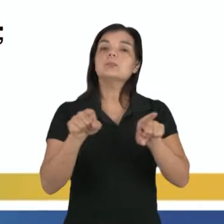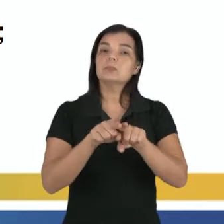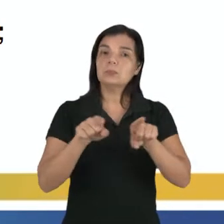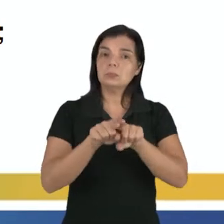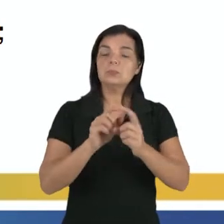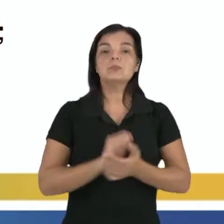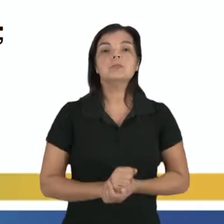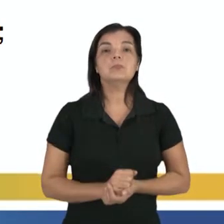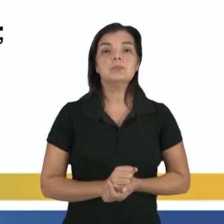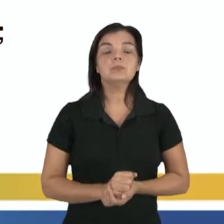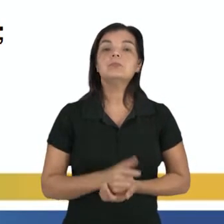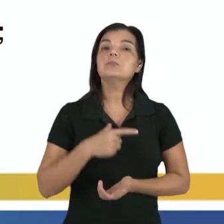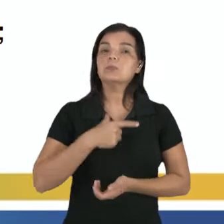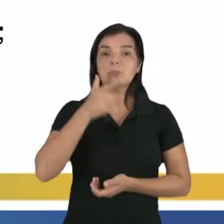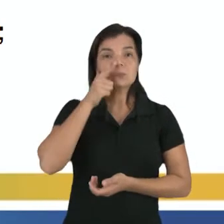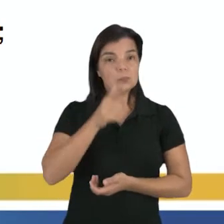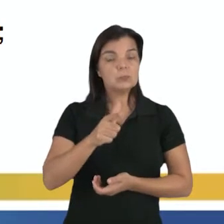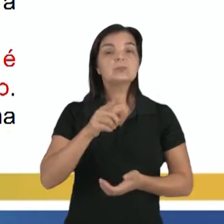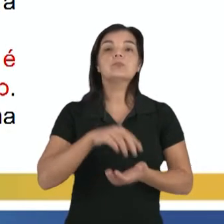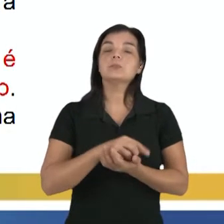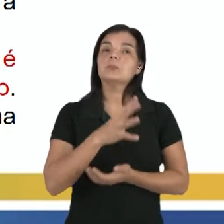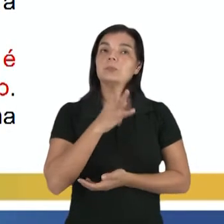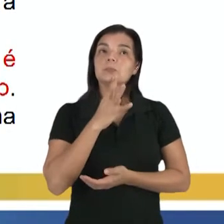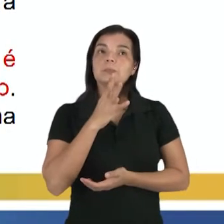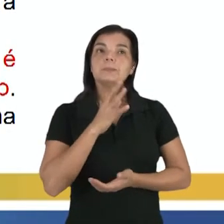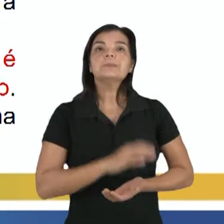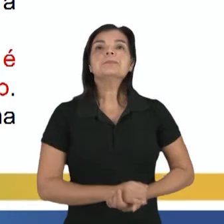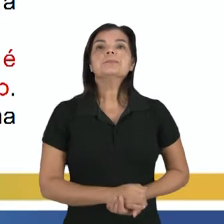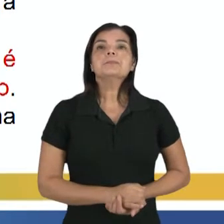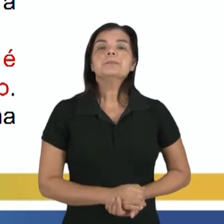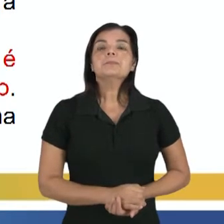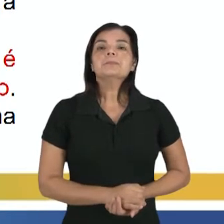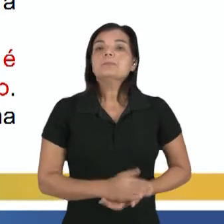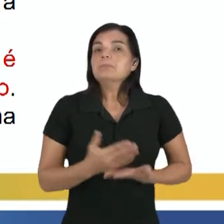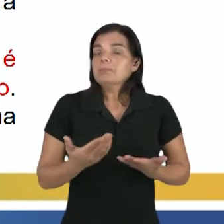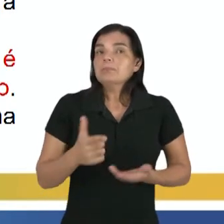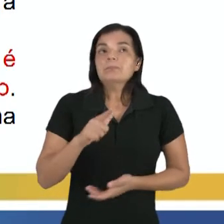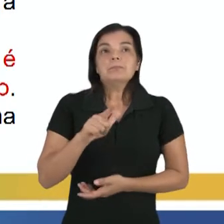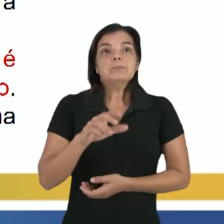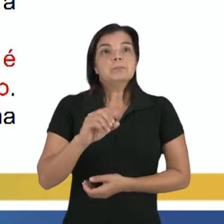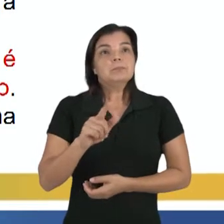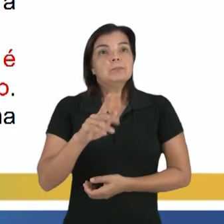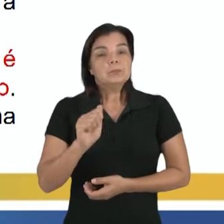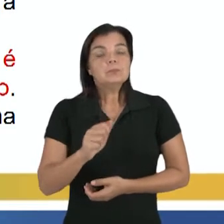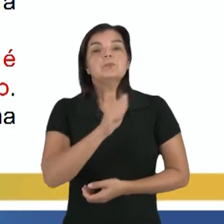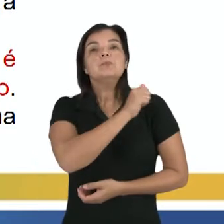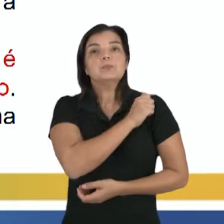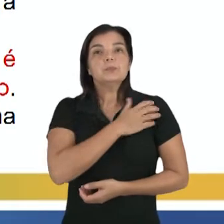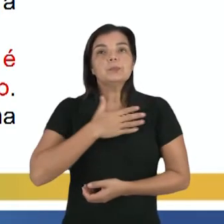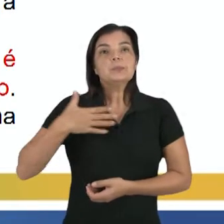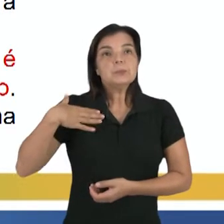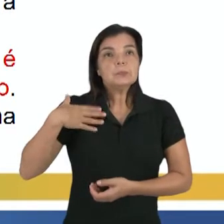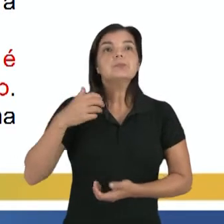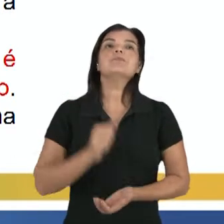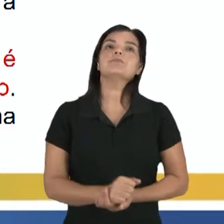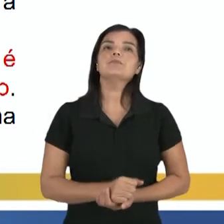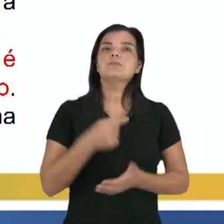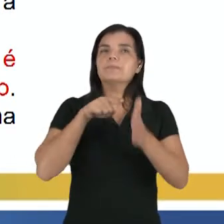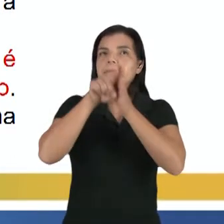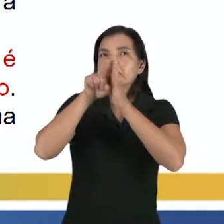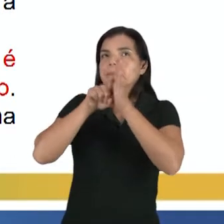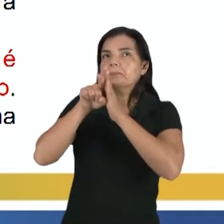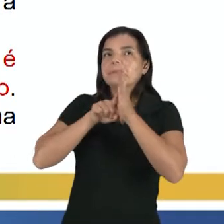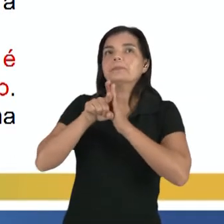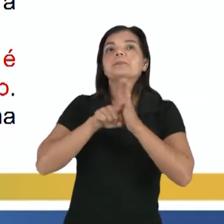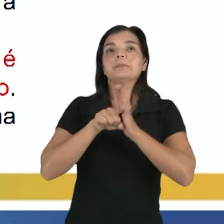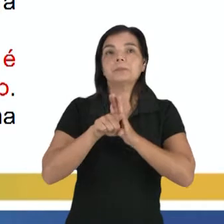um cano e a gente chegar ao conhecimento. Tá bom? Então, lógica aristotélica. As investigações de Aristóteles